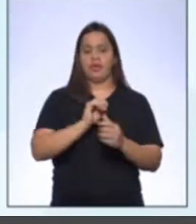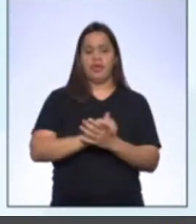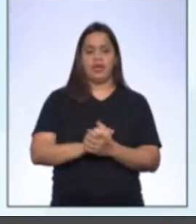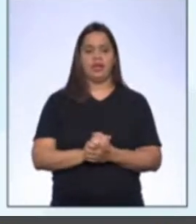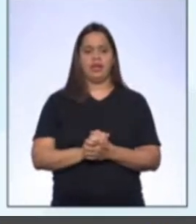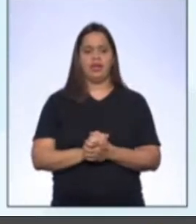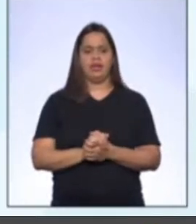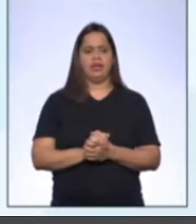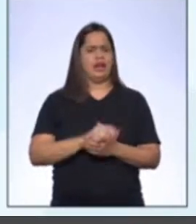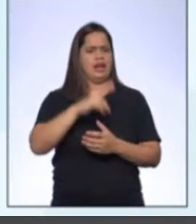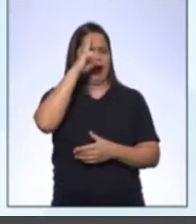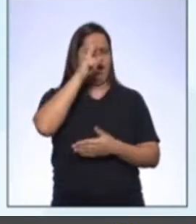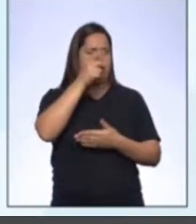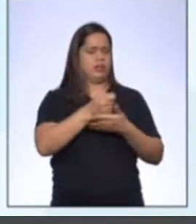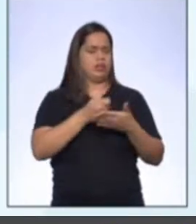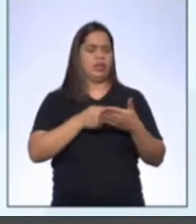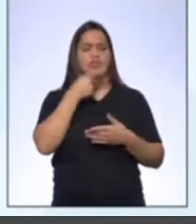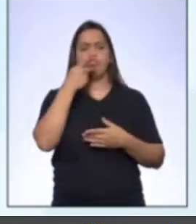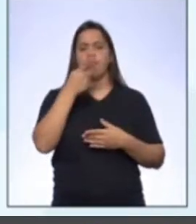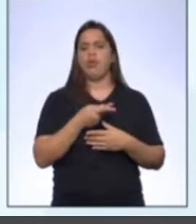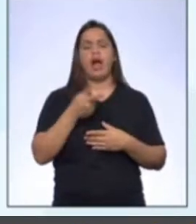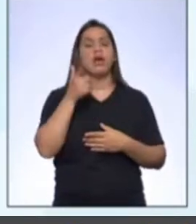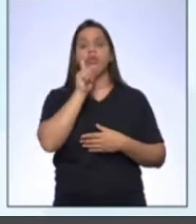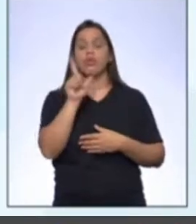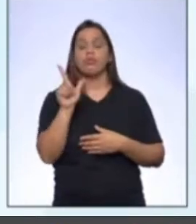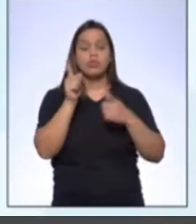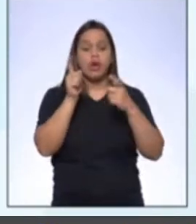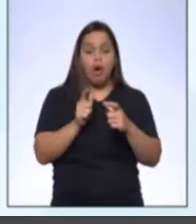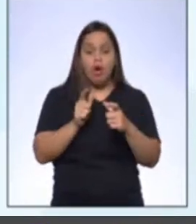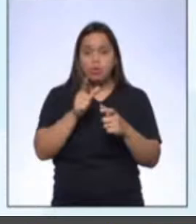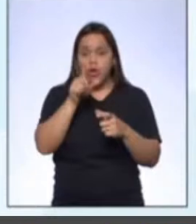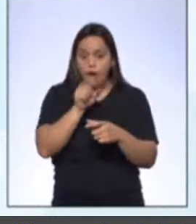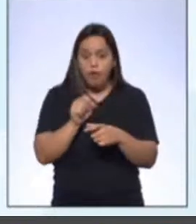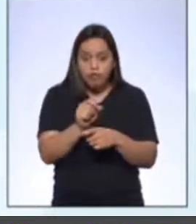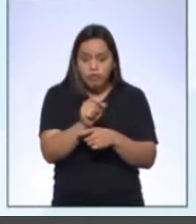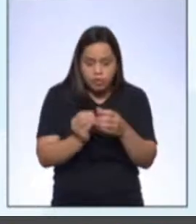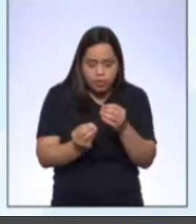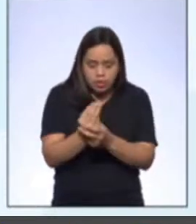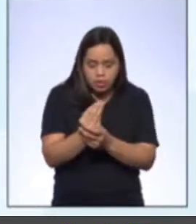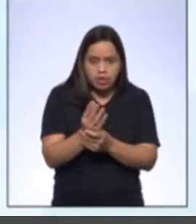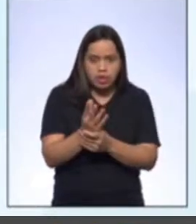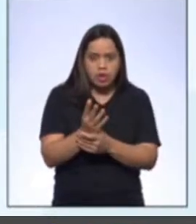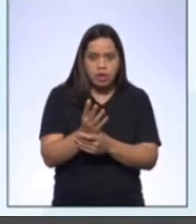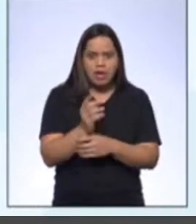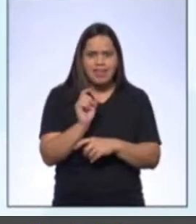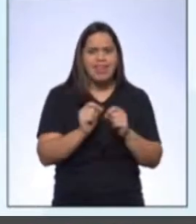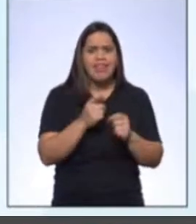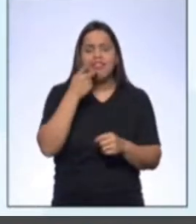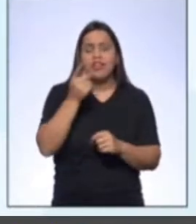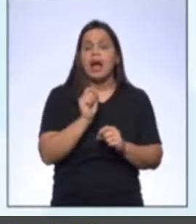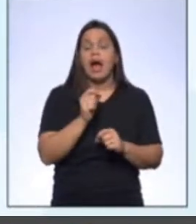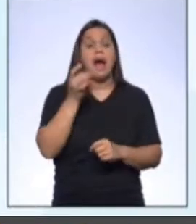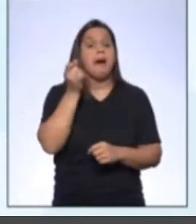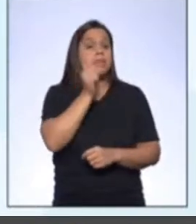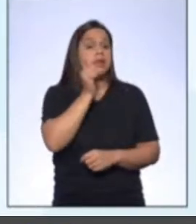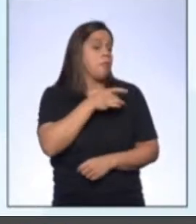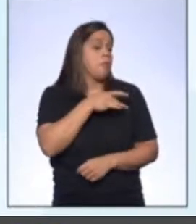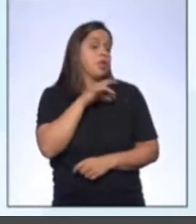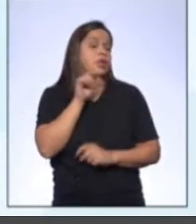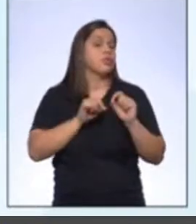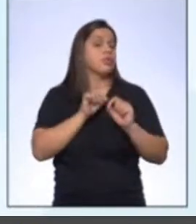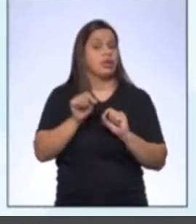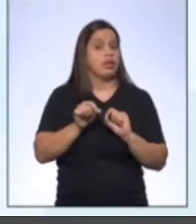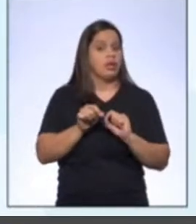Vocês lembram do texto? Ah, eu não consigo saber de onde elas brotam. Elas quem? Com quê? A menina estava com medo de quê? Ora,